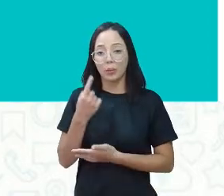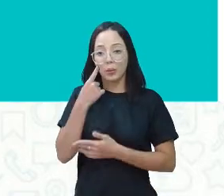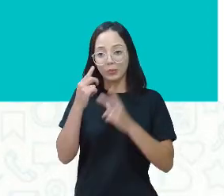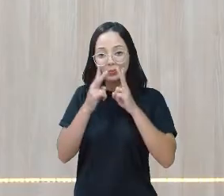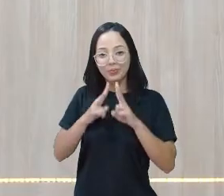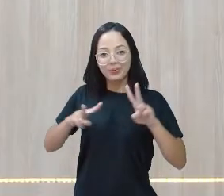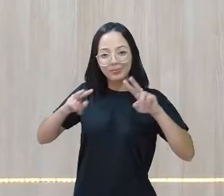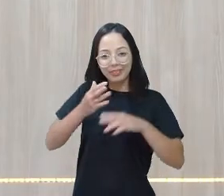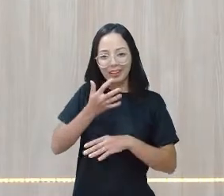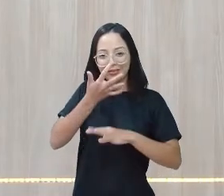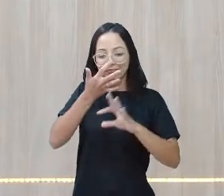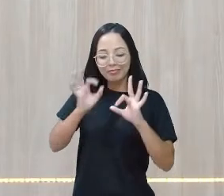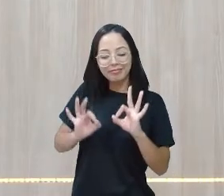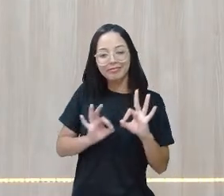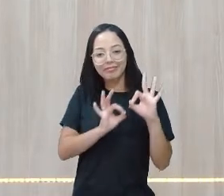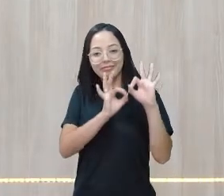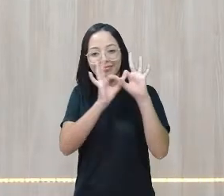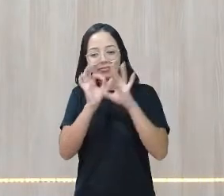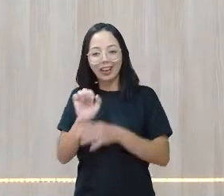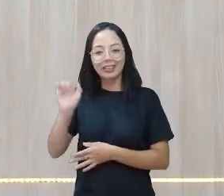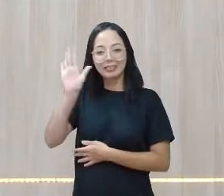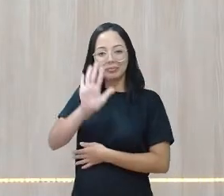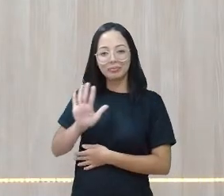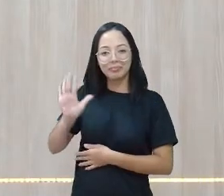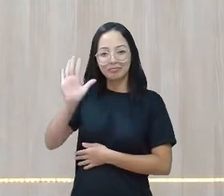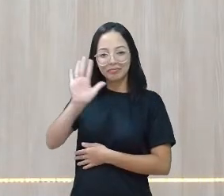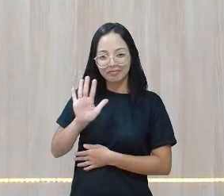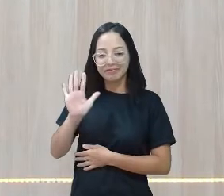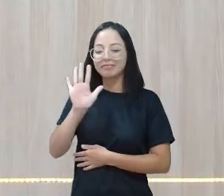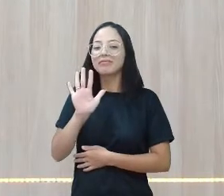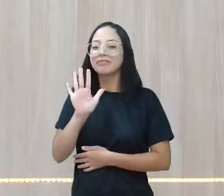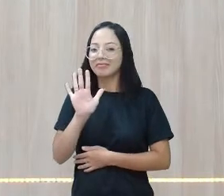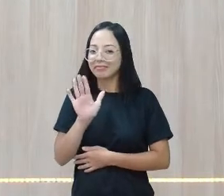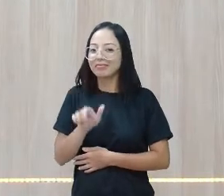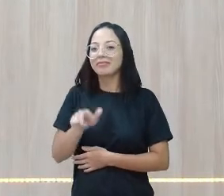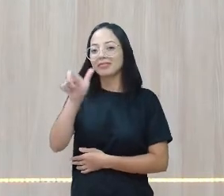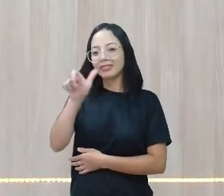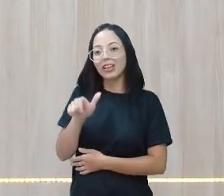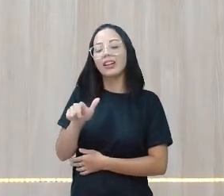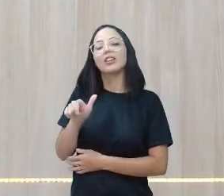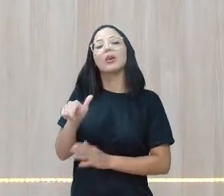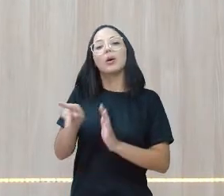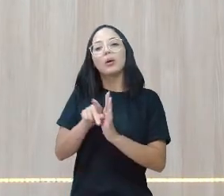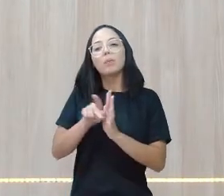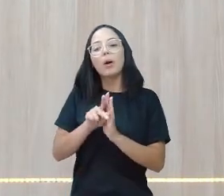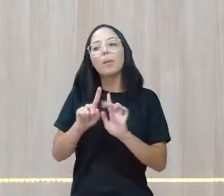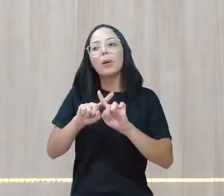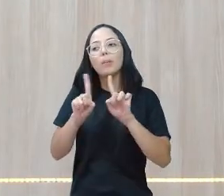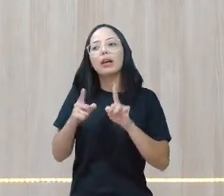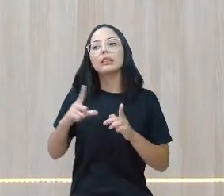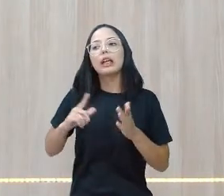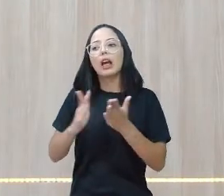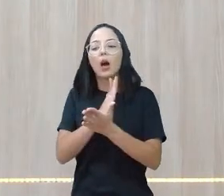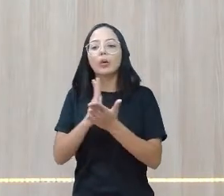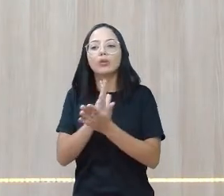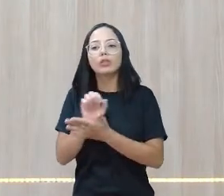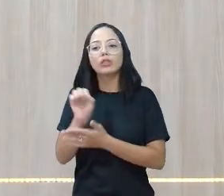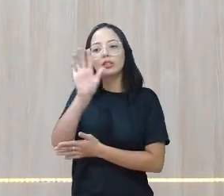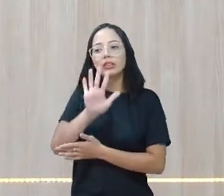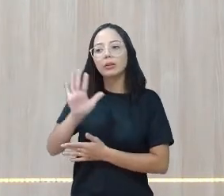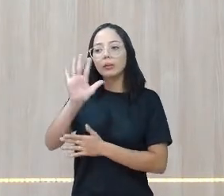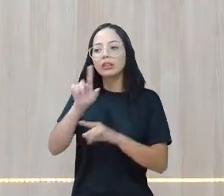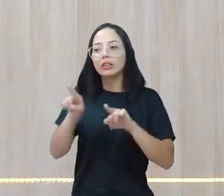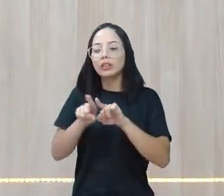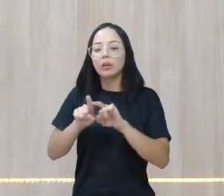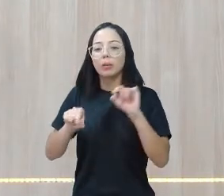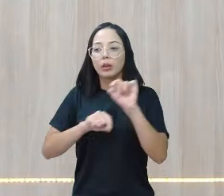Nesse vídeo, imagens, né, de obras do Kandinsky, né, obras abstratas, mas eu coloquei algumas imagens também do